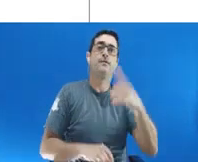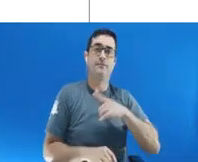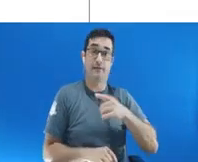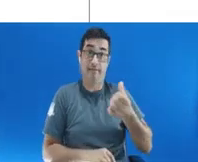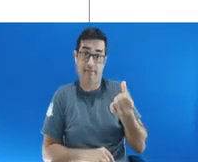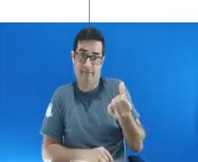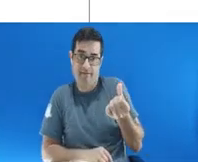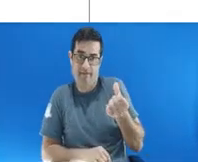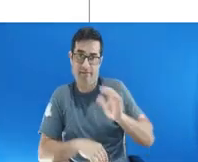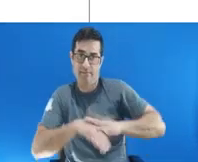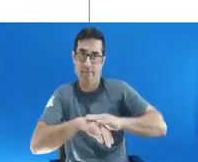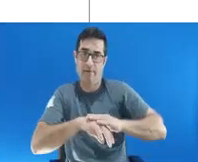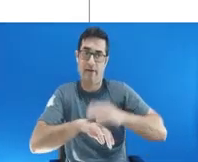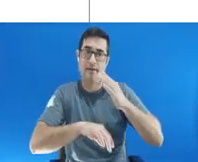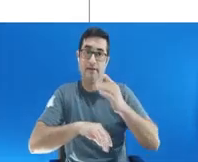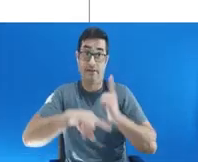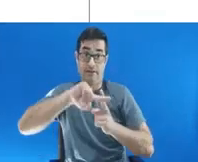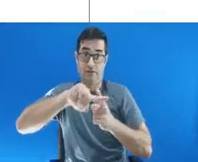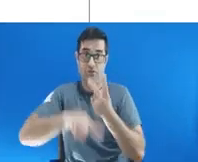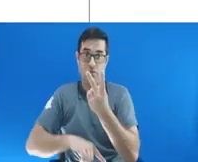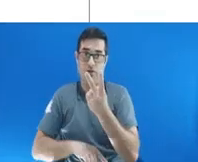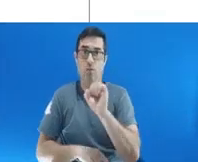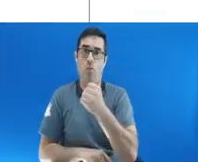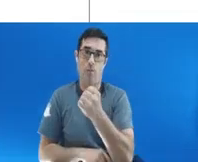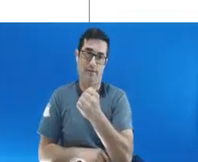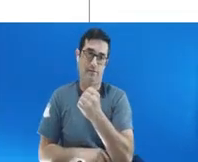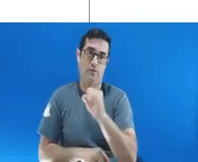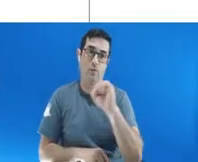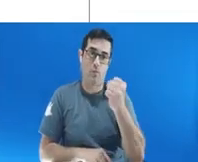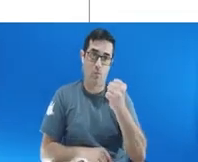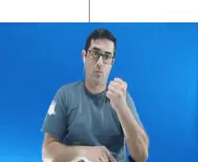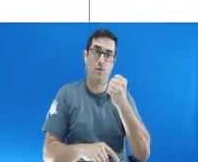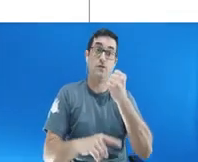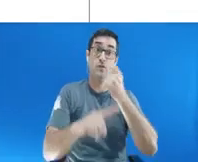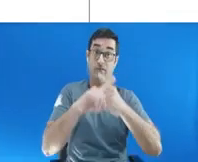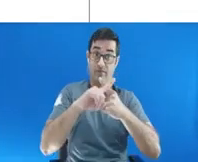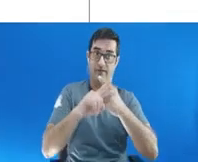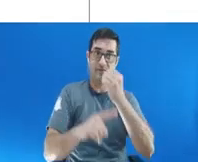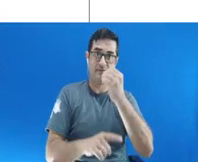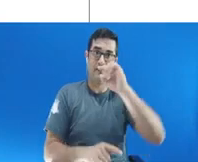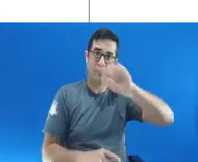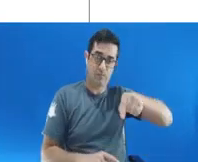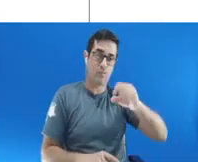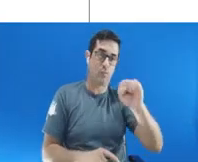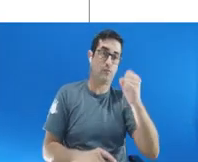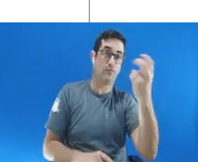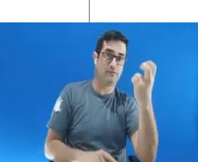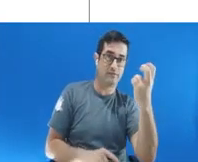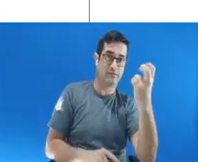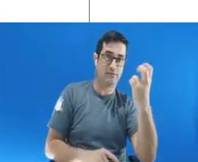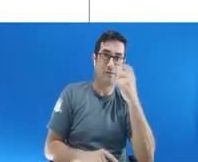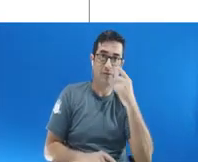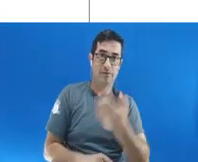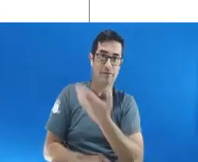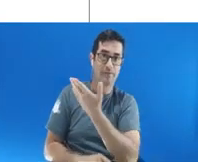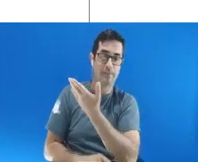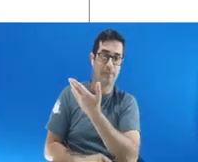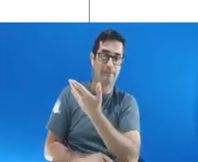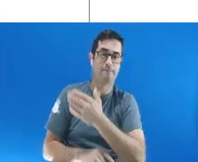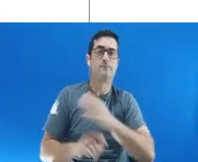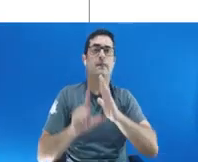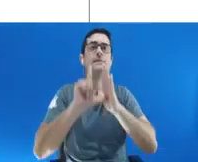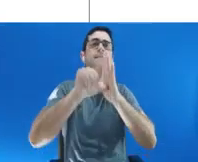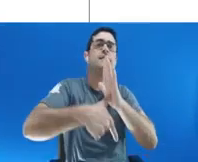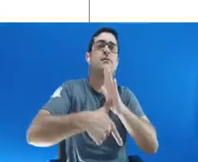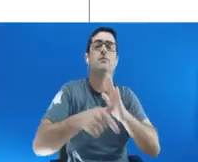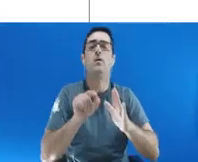8. Então, aqui, ó, 8 vezes 0,85, que é aqui. E depois, bom, depois desse nível, eu